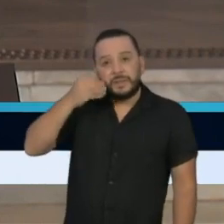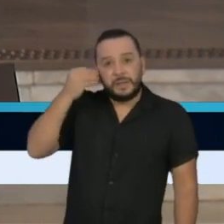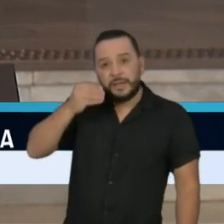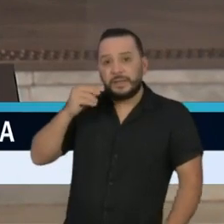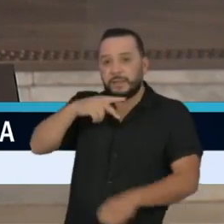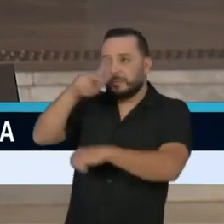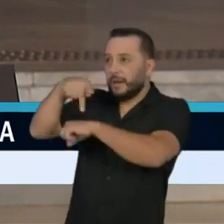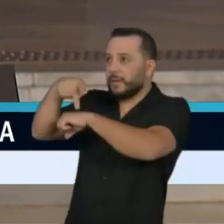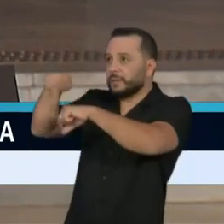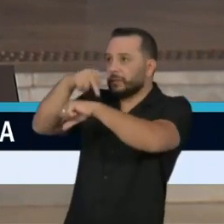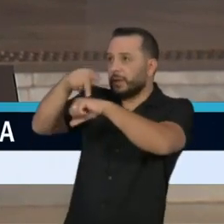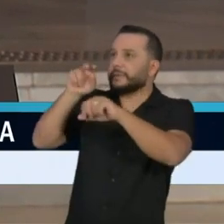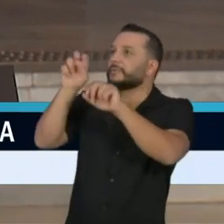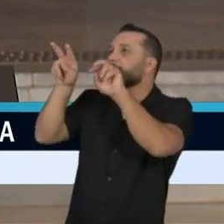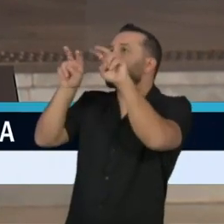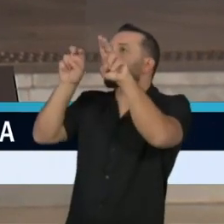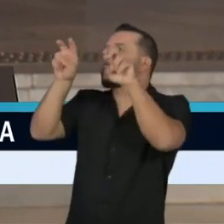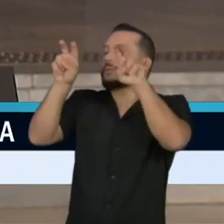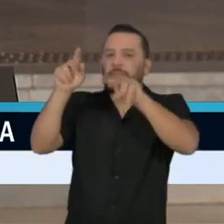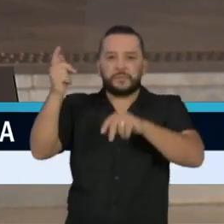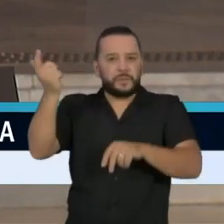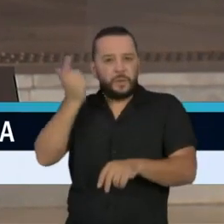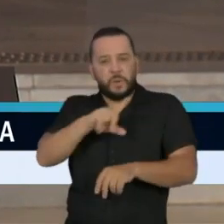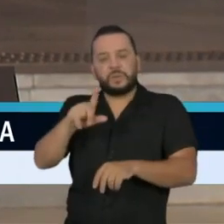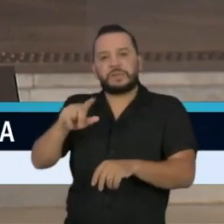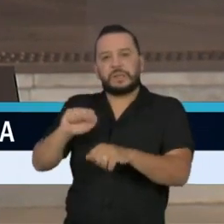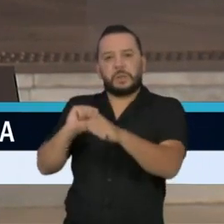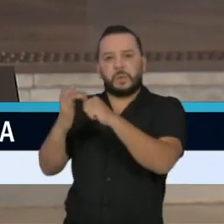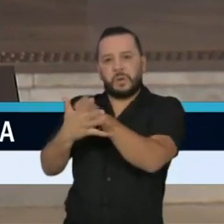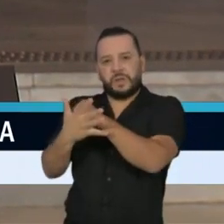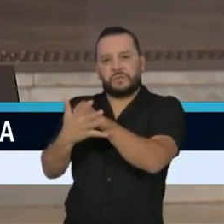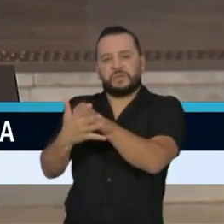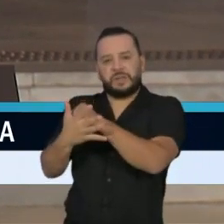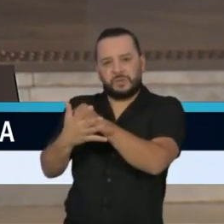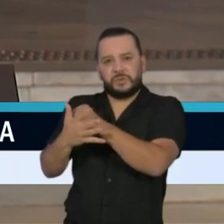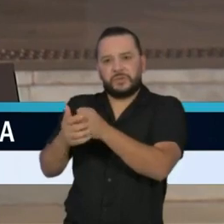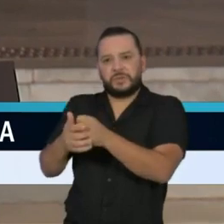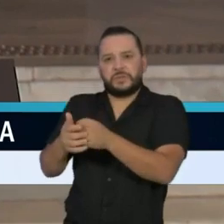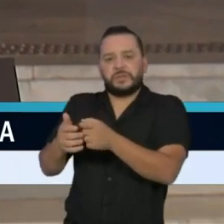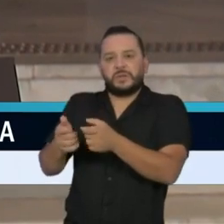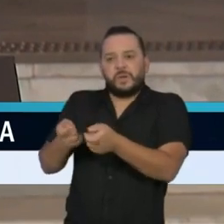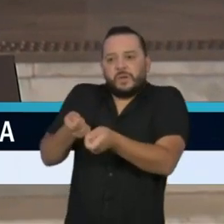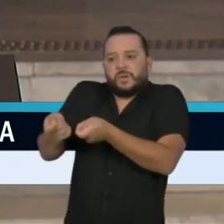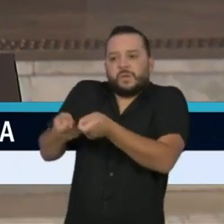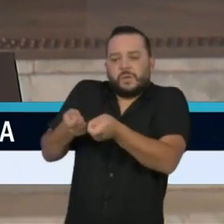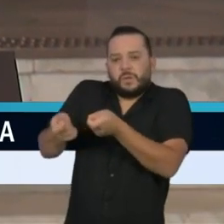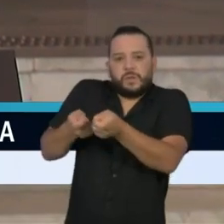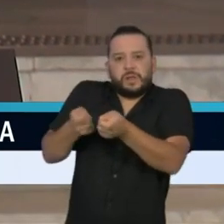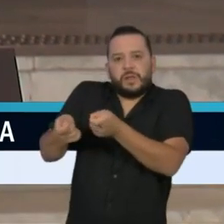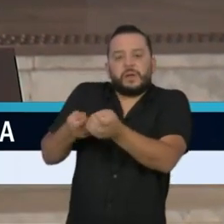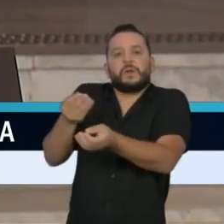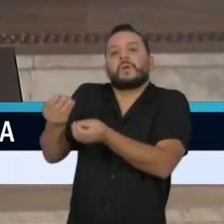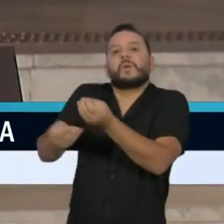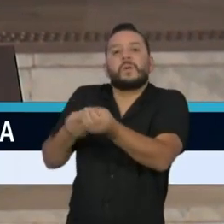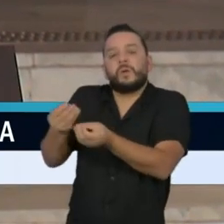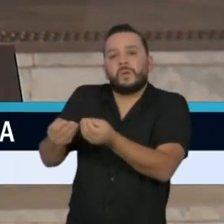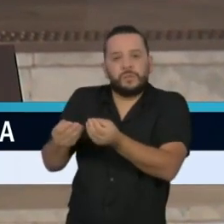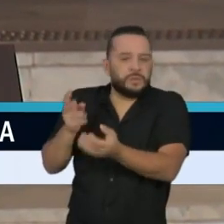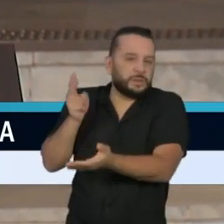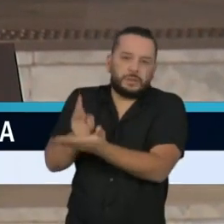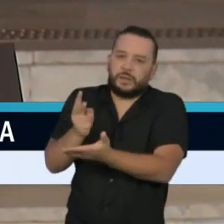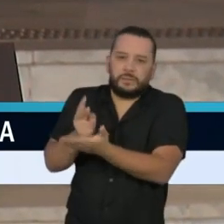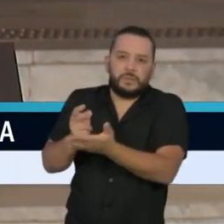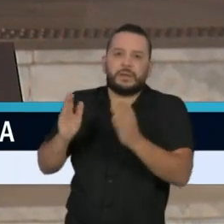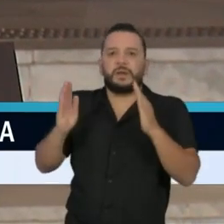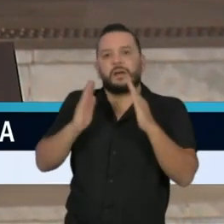países, né, que estão conseguindo segurar a ampliação e a disseminação desse vírus. A frase é